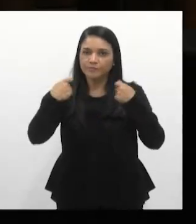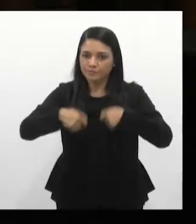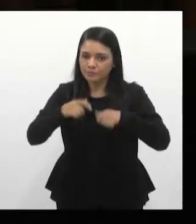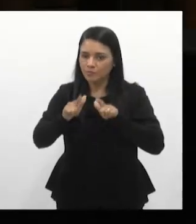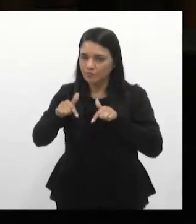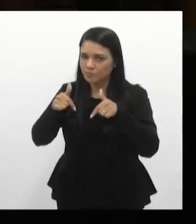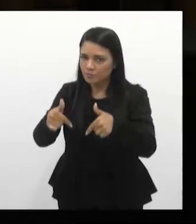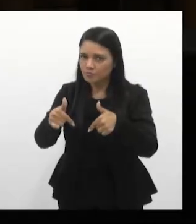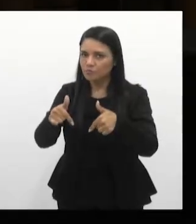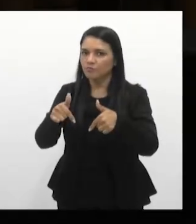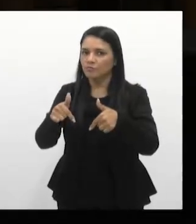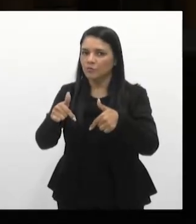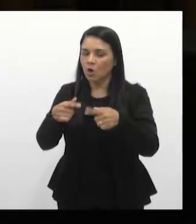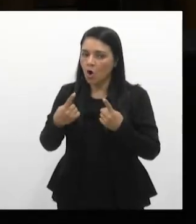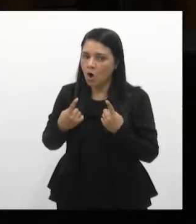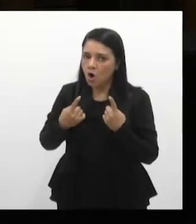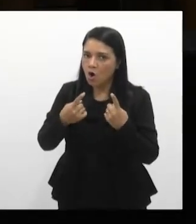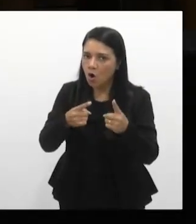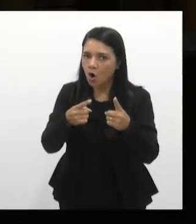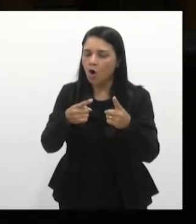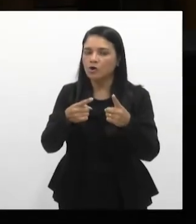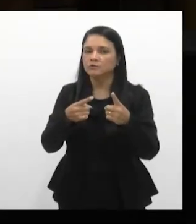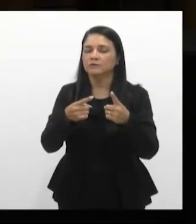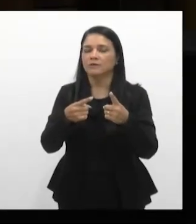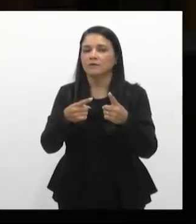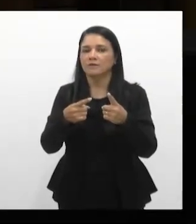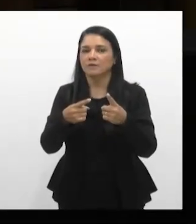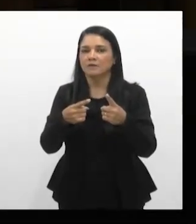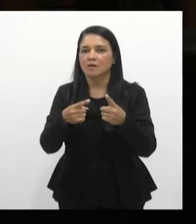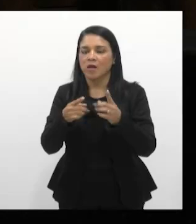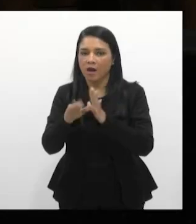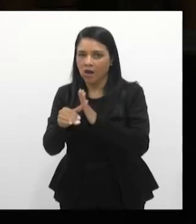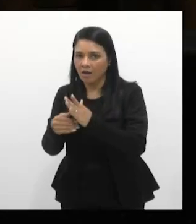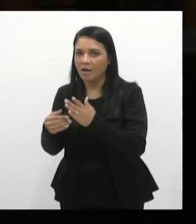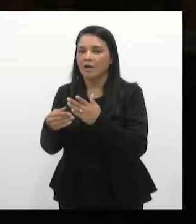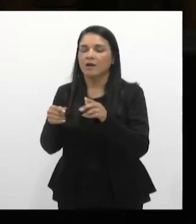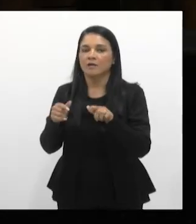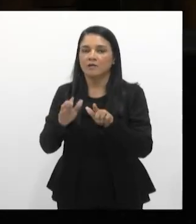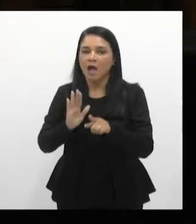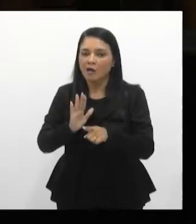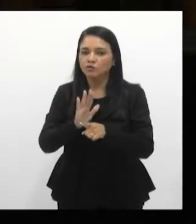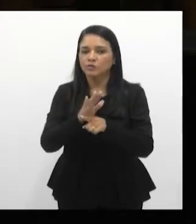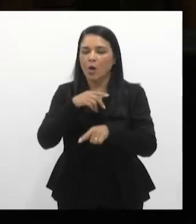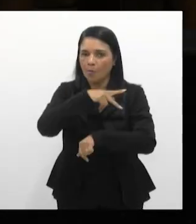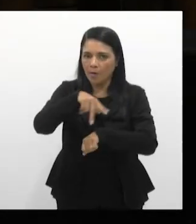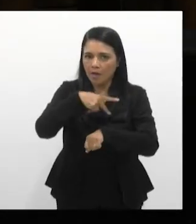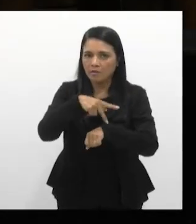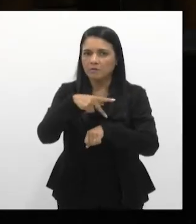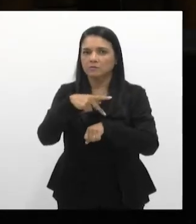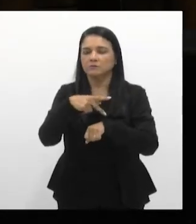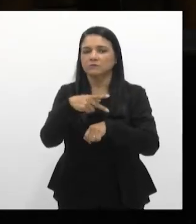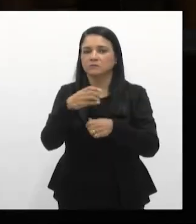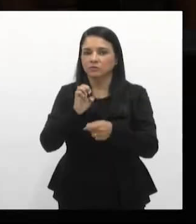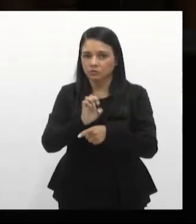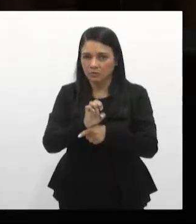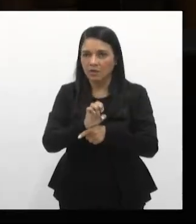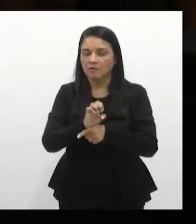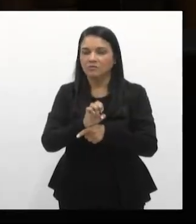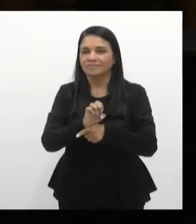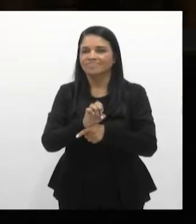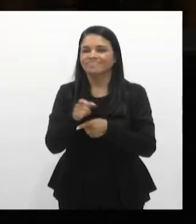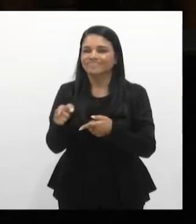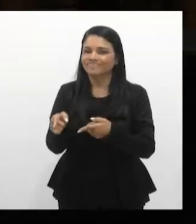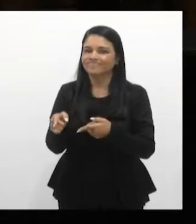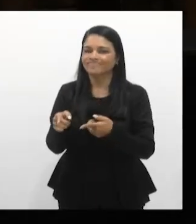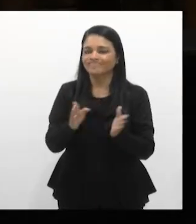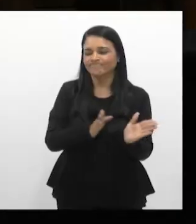em prol, não é, do nosso Estado e do nosso país serem, não é, arrebanhados